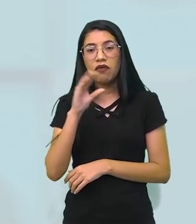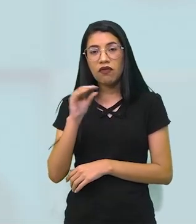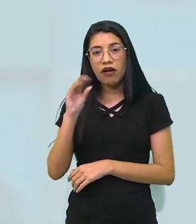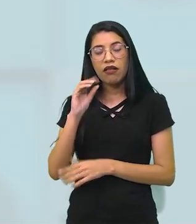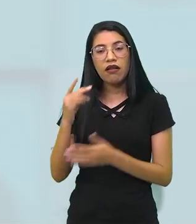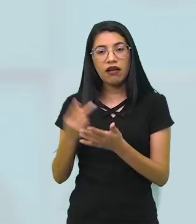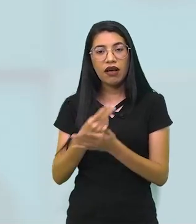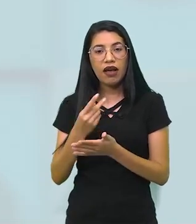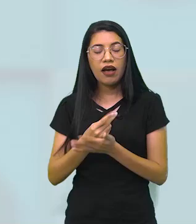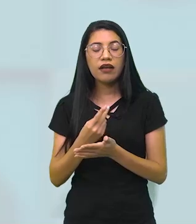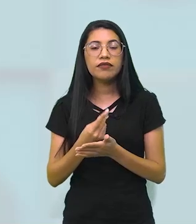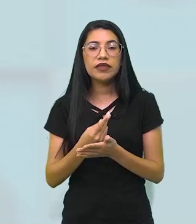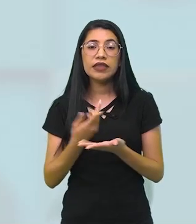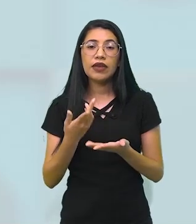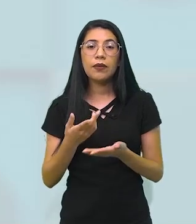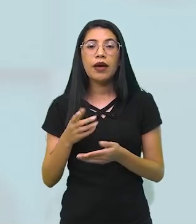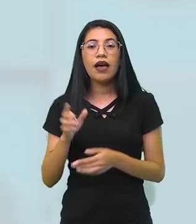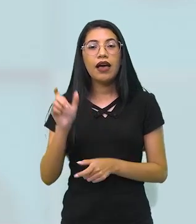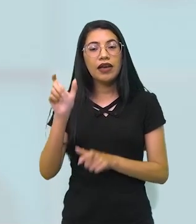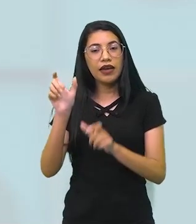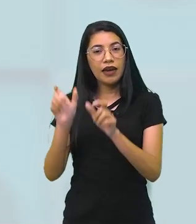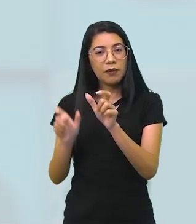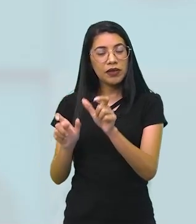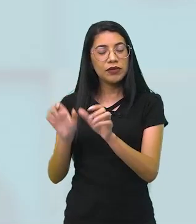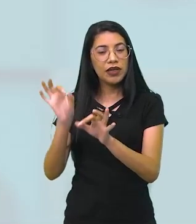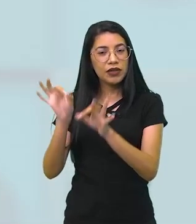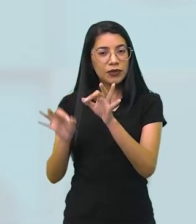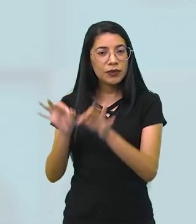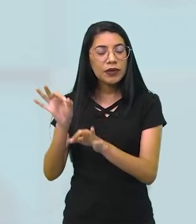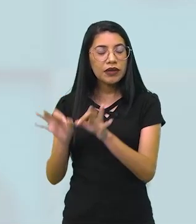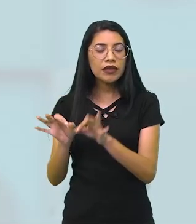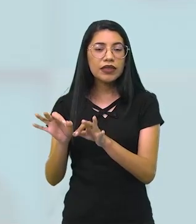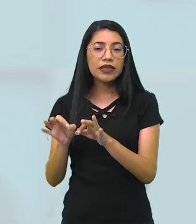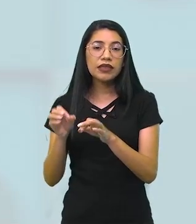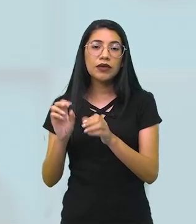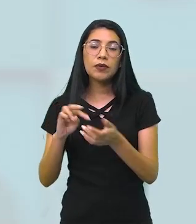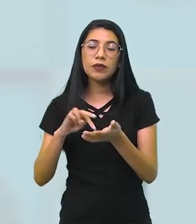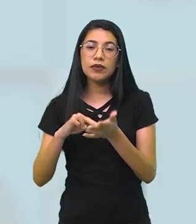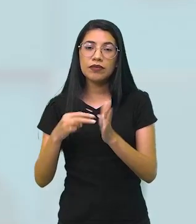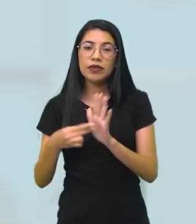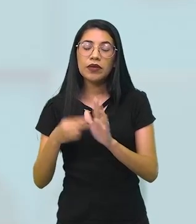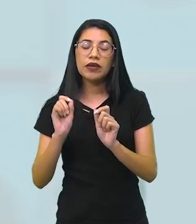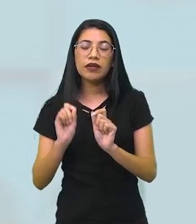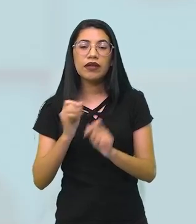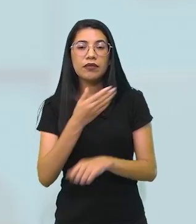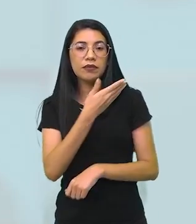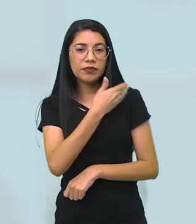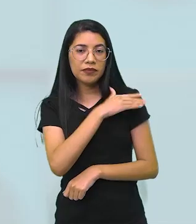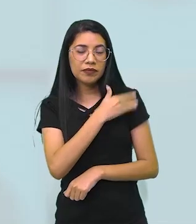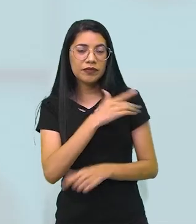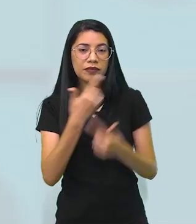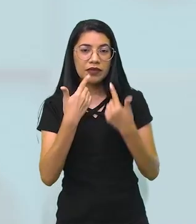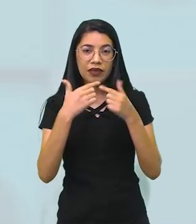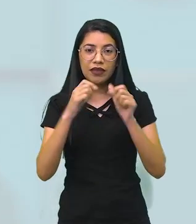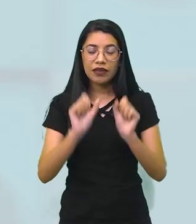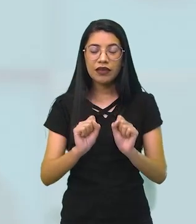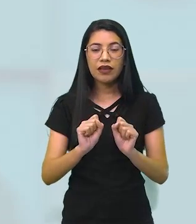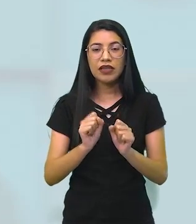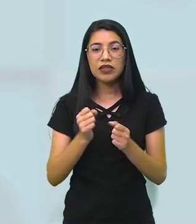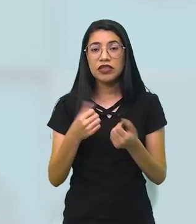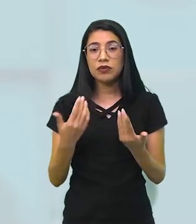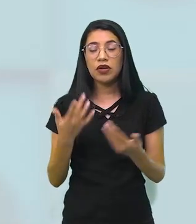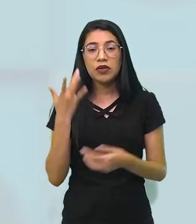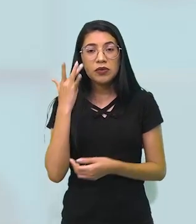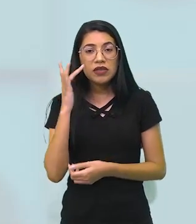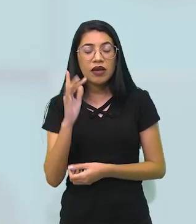né E nós julgamos essas pessoas isso chama-se preconceito linguístico né a gente não sabe